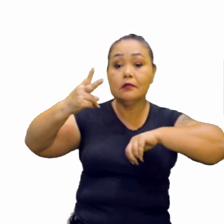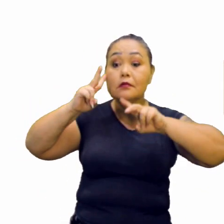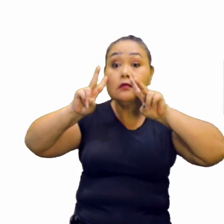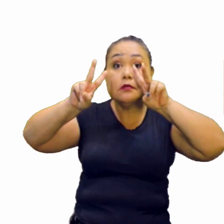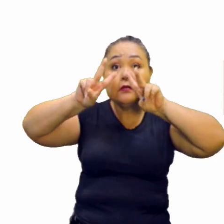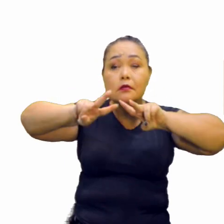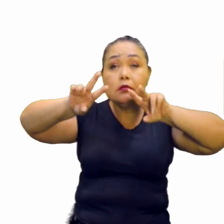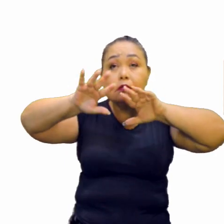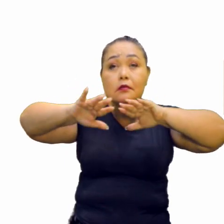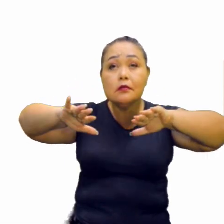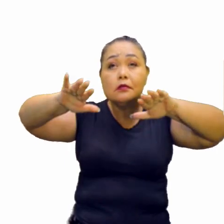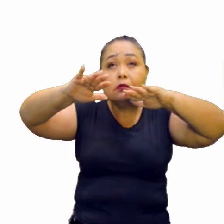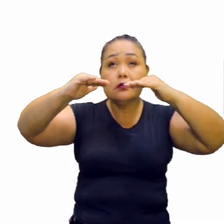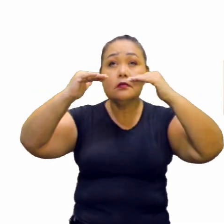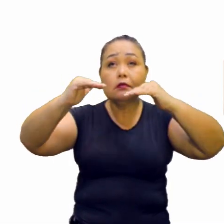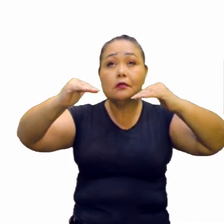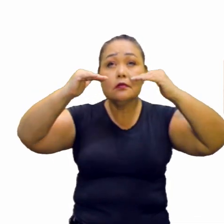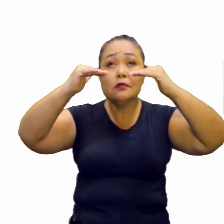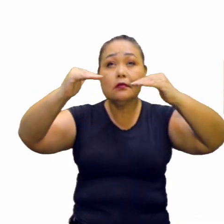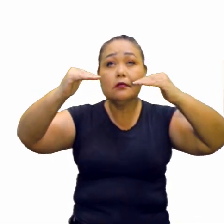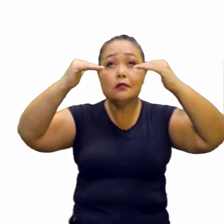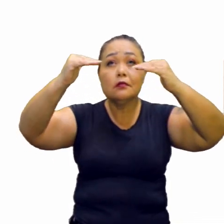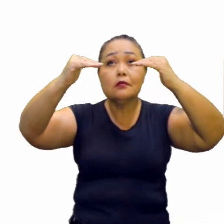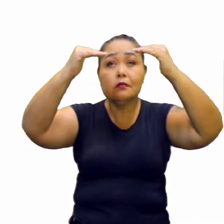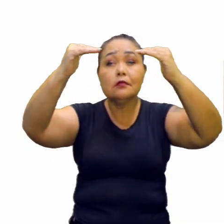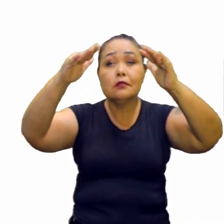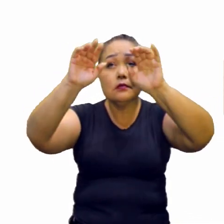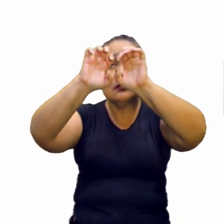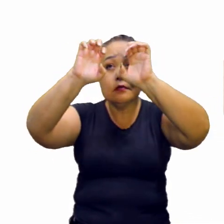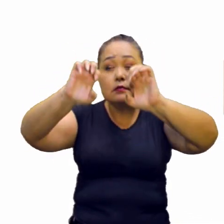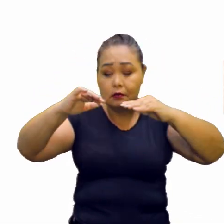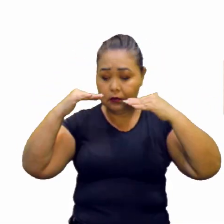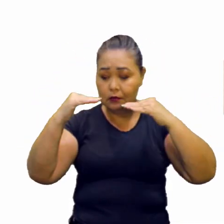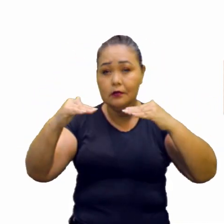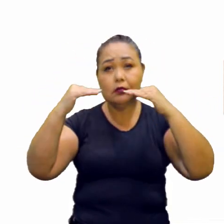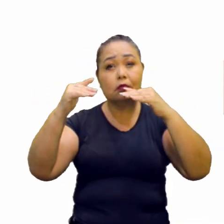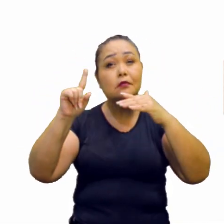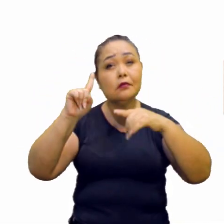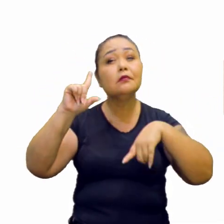ele tem uma função, a estrutura das camadas tem uma função.